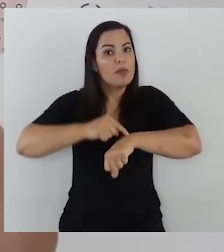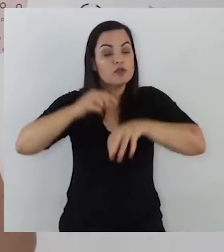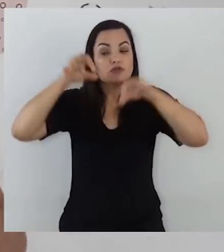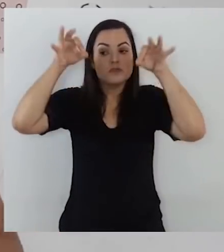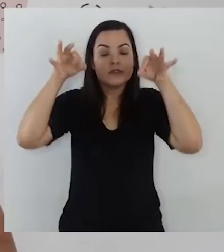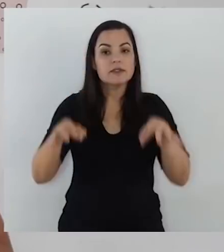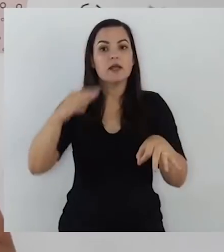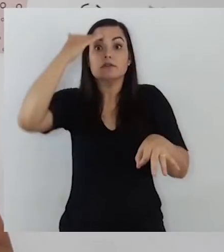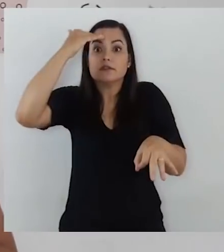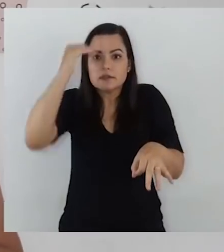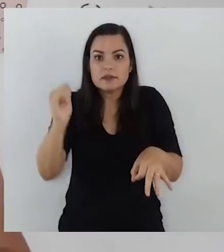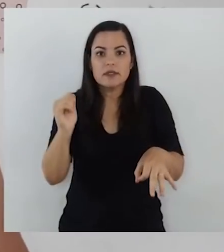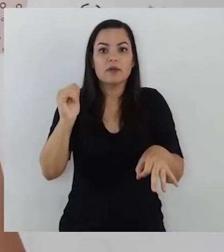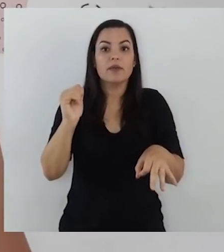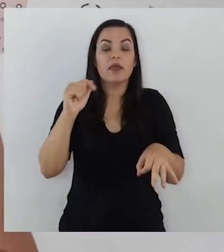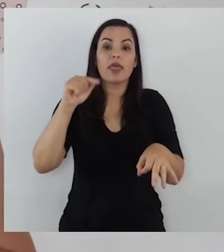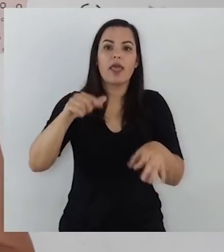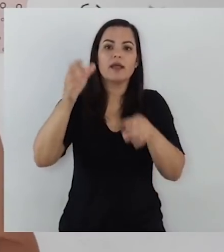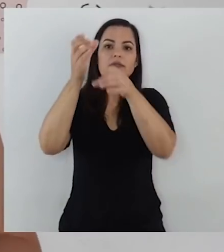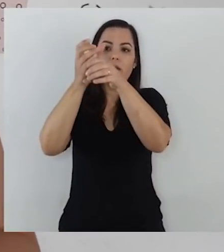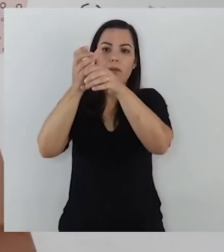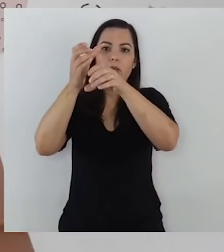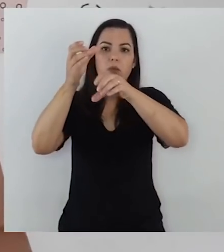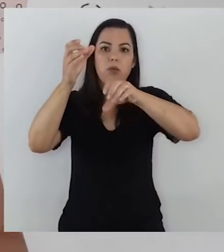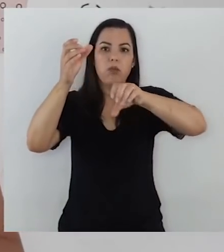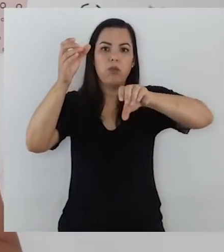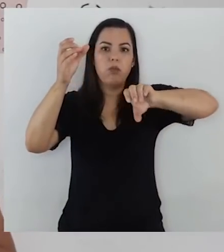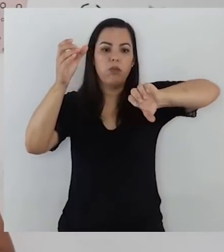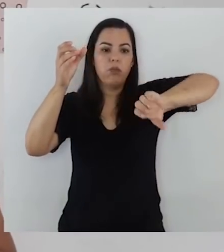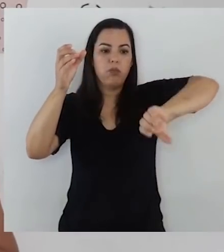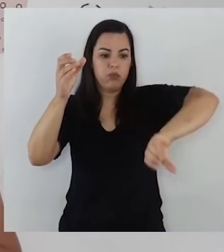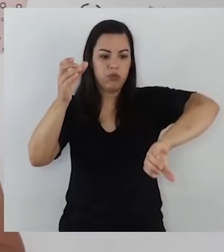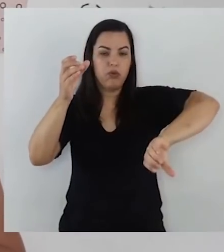momento exato que essa cápsula iria se